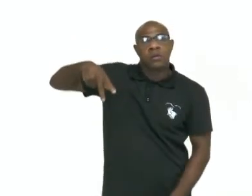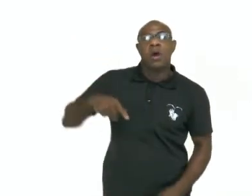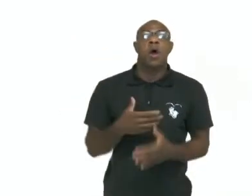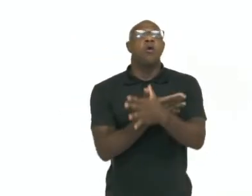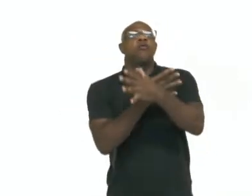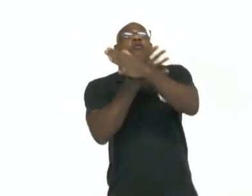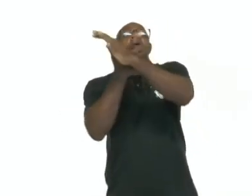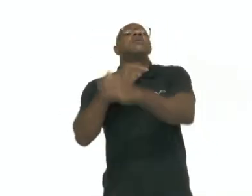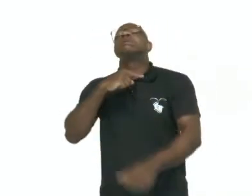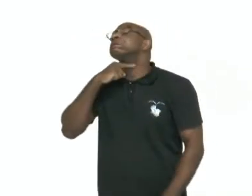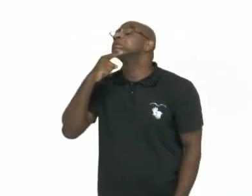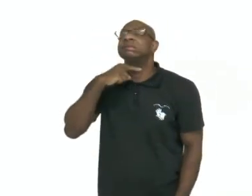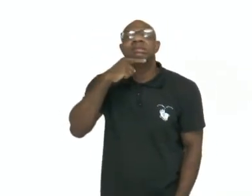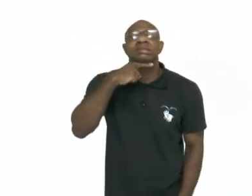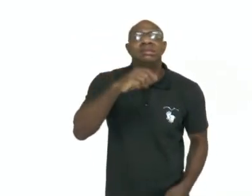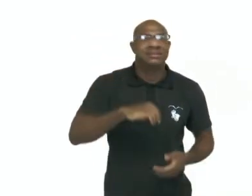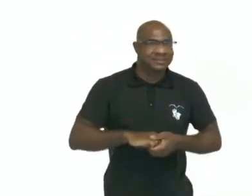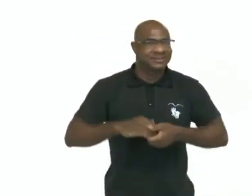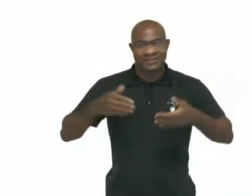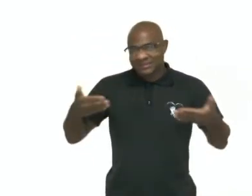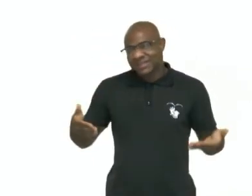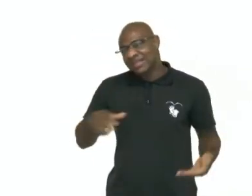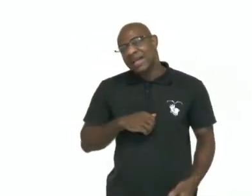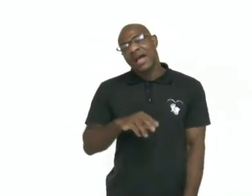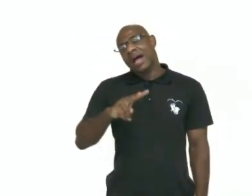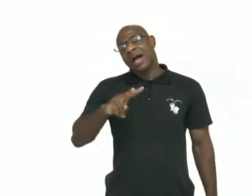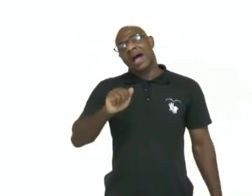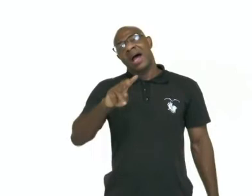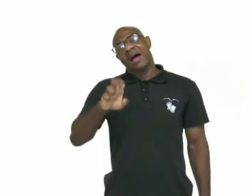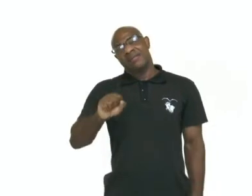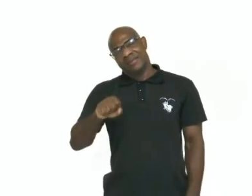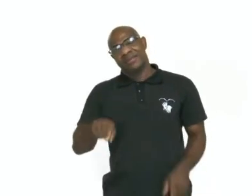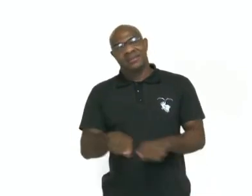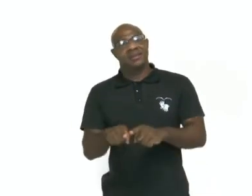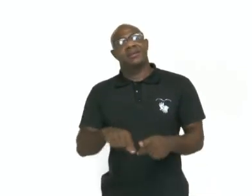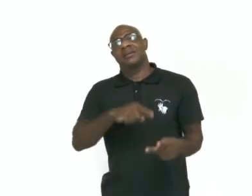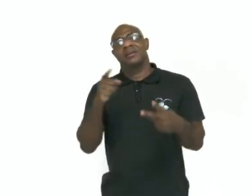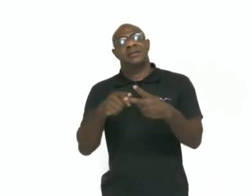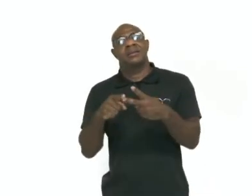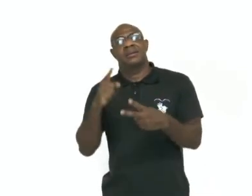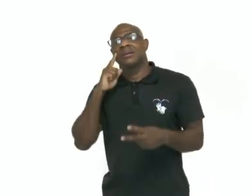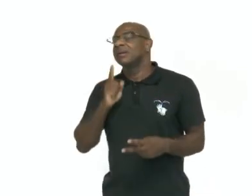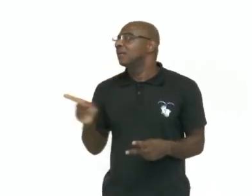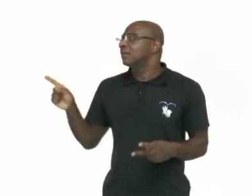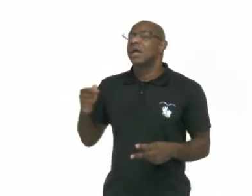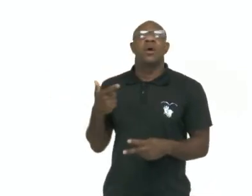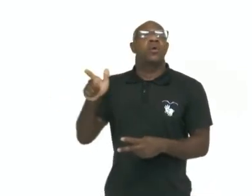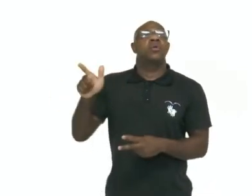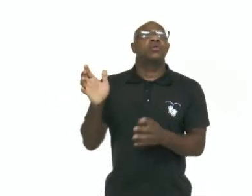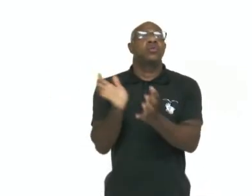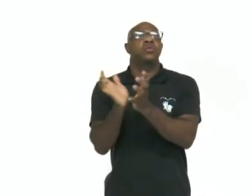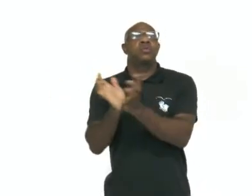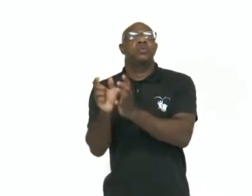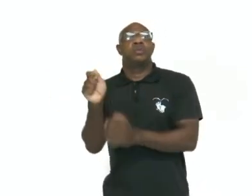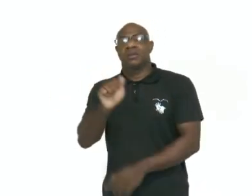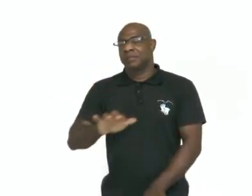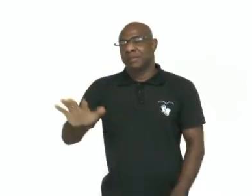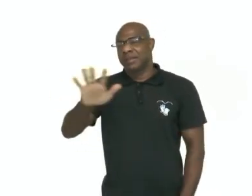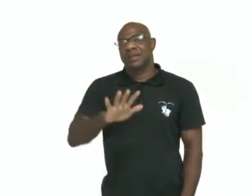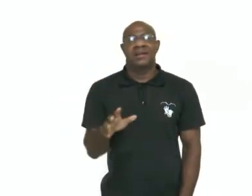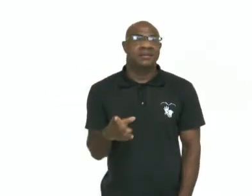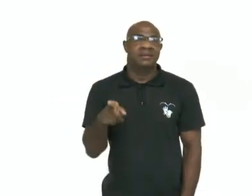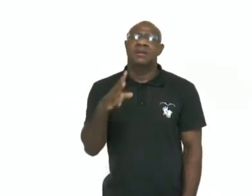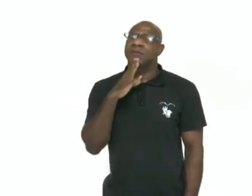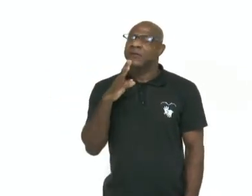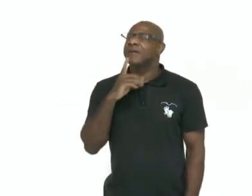Ou seja, nós estamos vendo uma ave ratita. Nós temos aqui essa outra ordem também, com essa imagem muito familiar